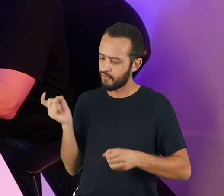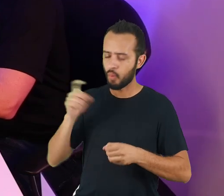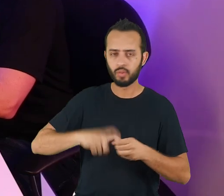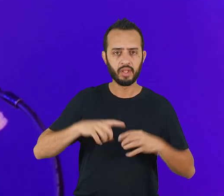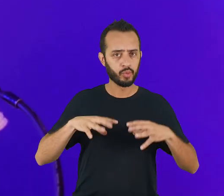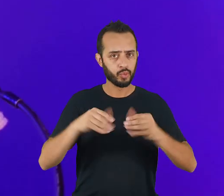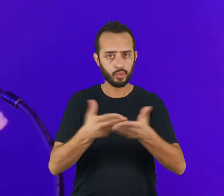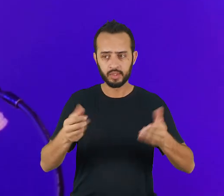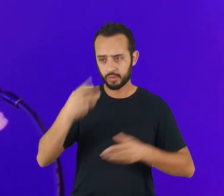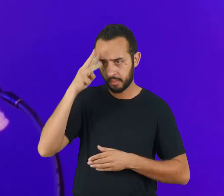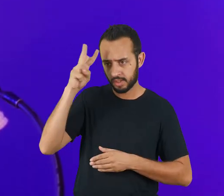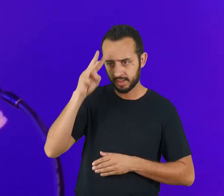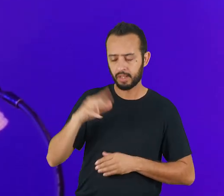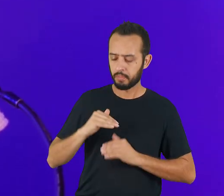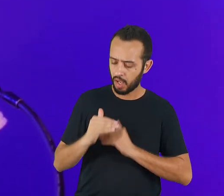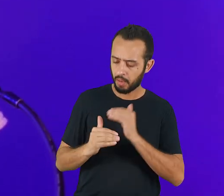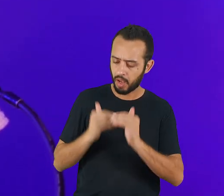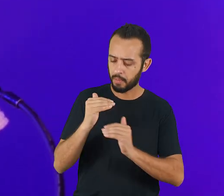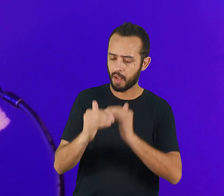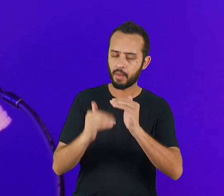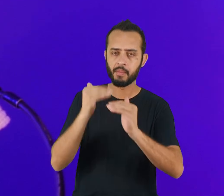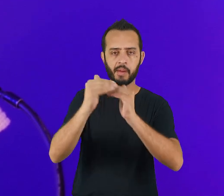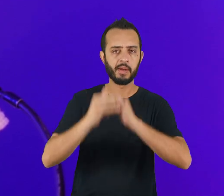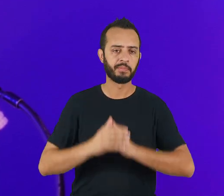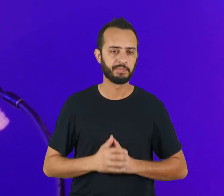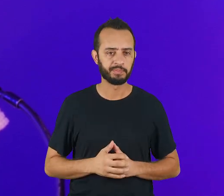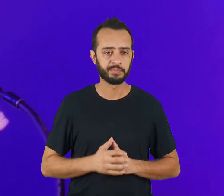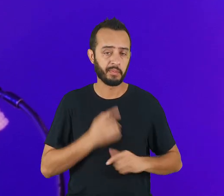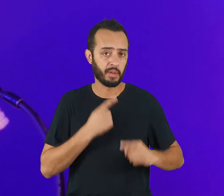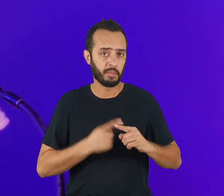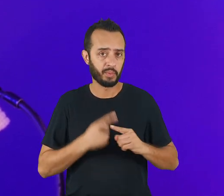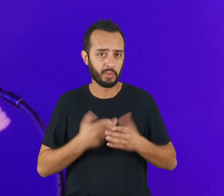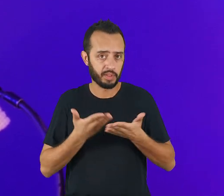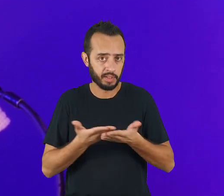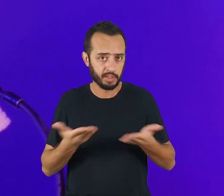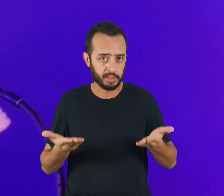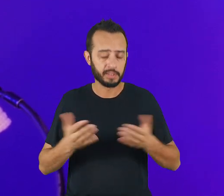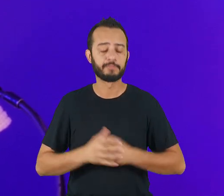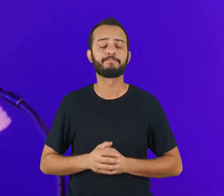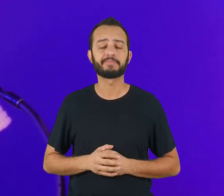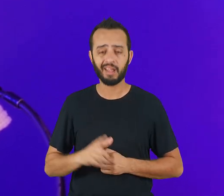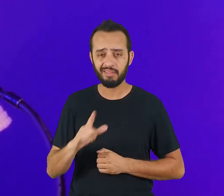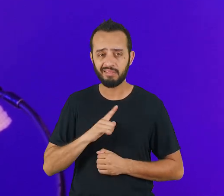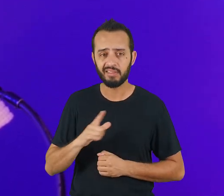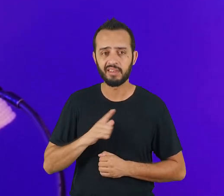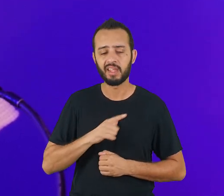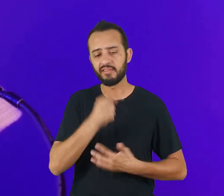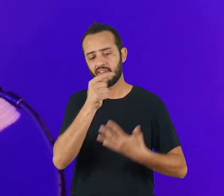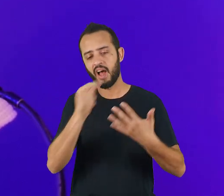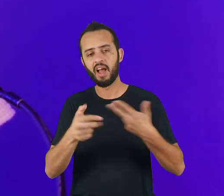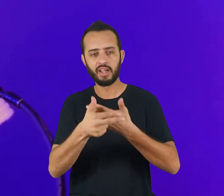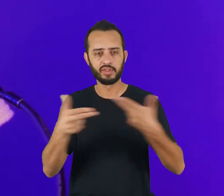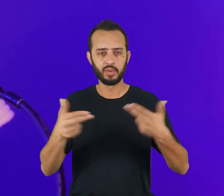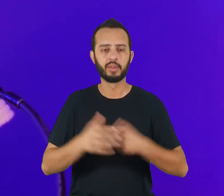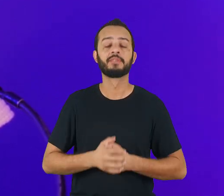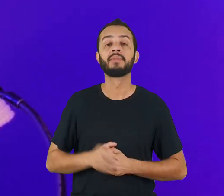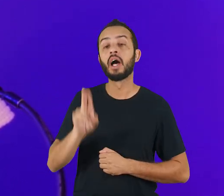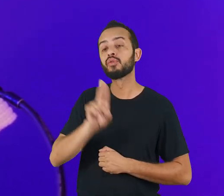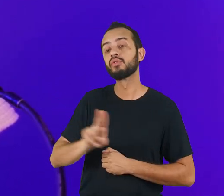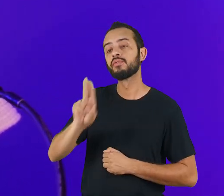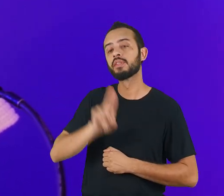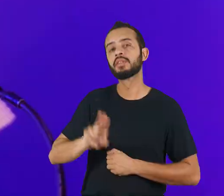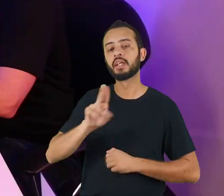isso Marcelo gradualmente né gradativamente porque eh envolve muitas outras coisas né as